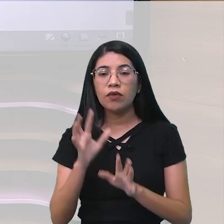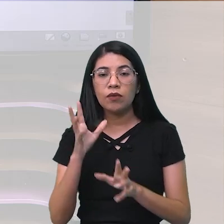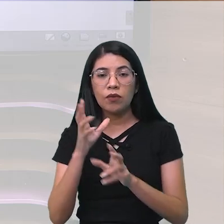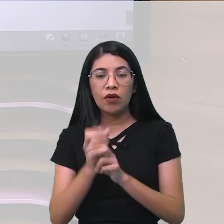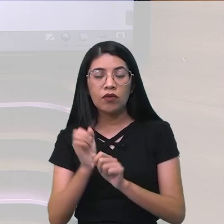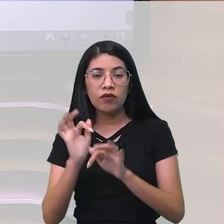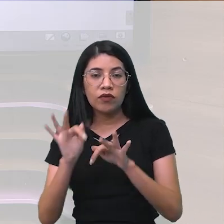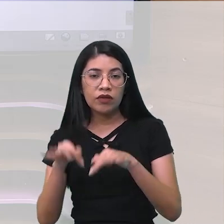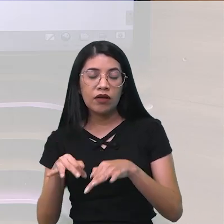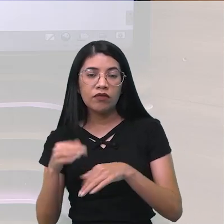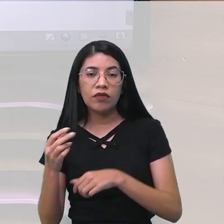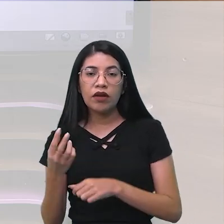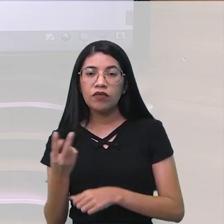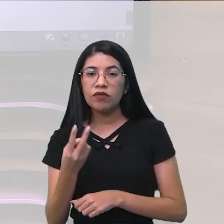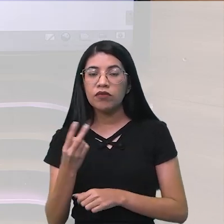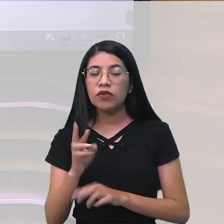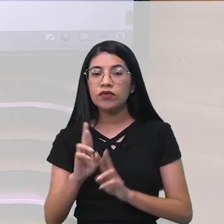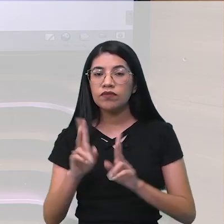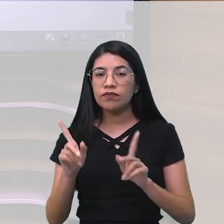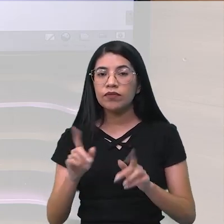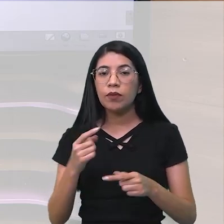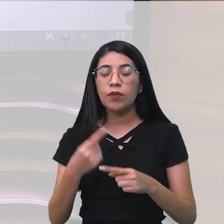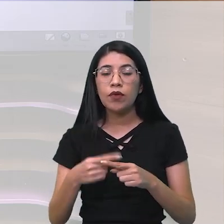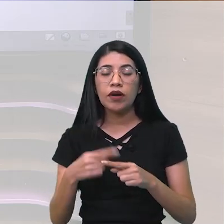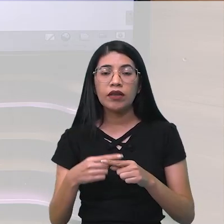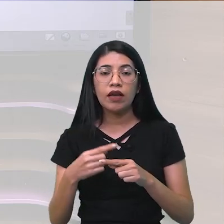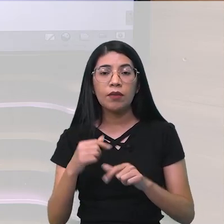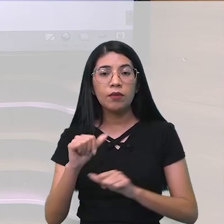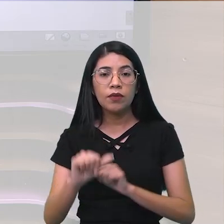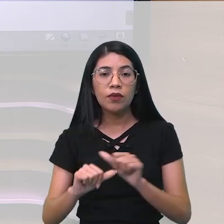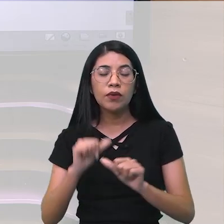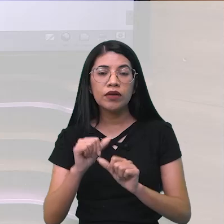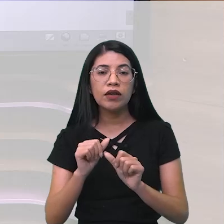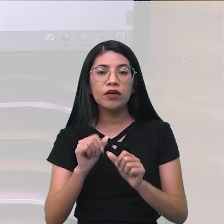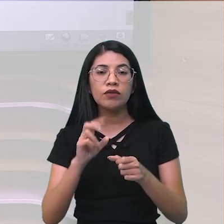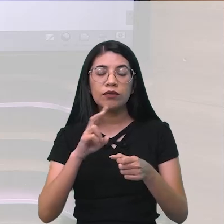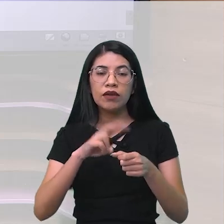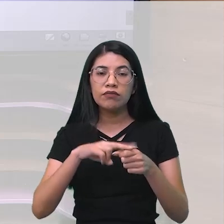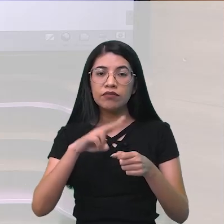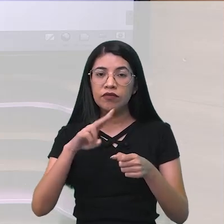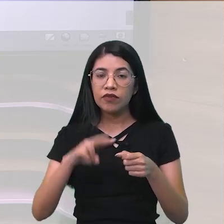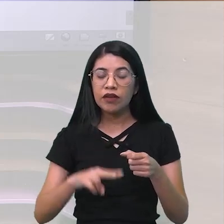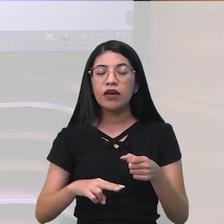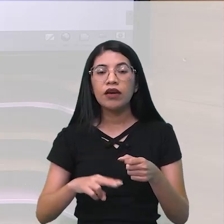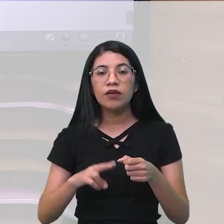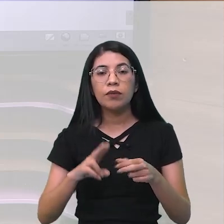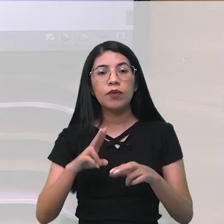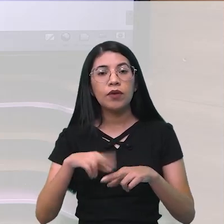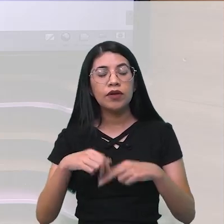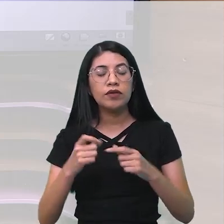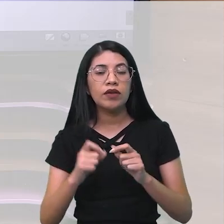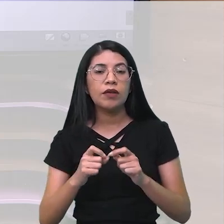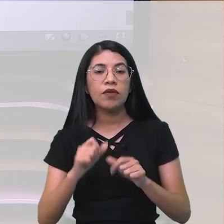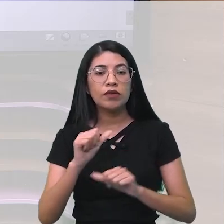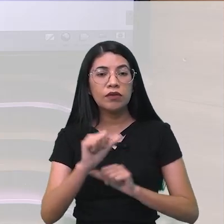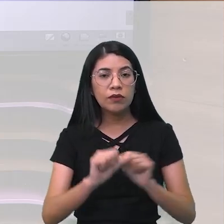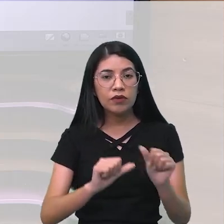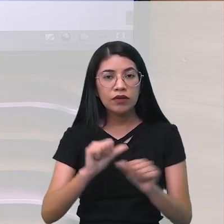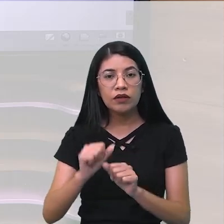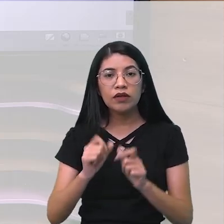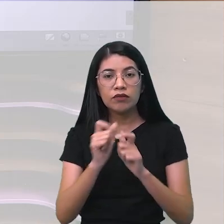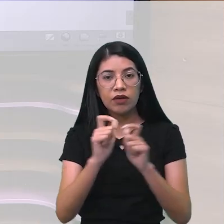será diferente, porque você está alterando uma variável. É para isso que serve a variável, para você fazer as